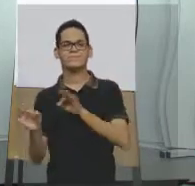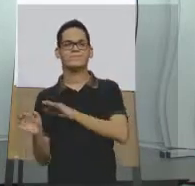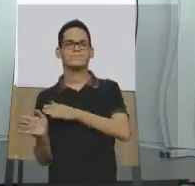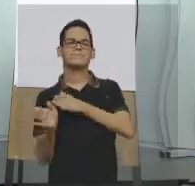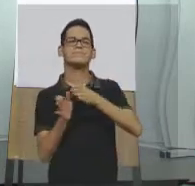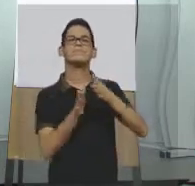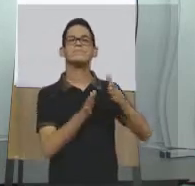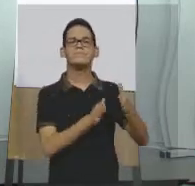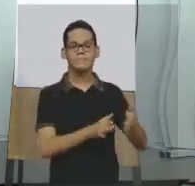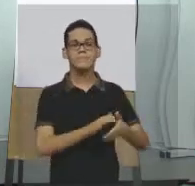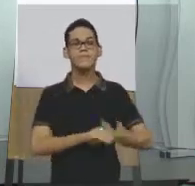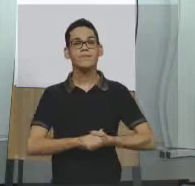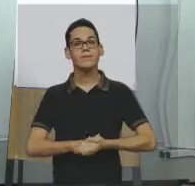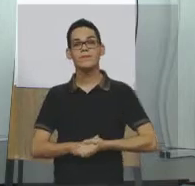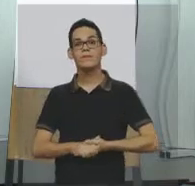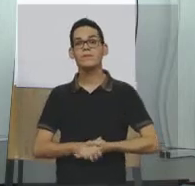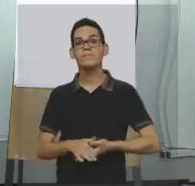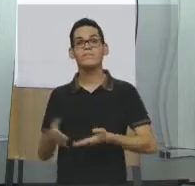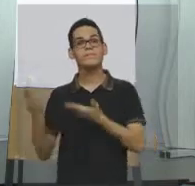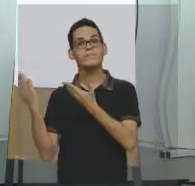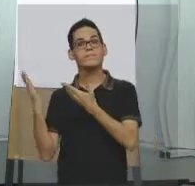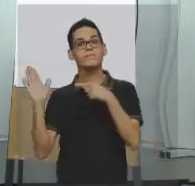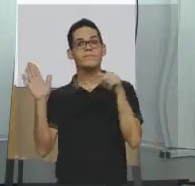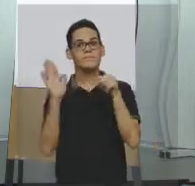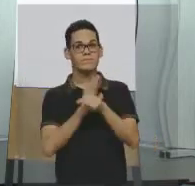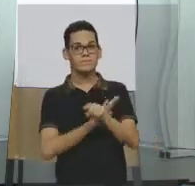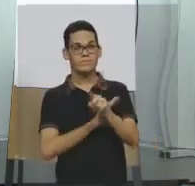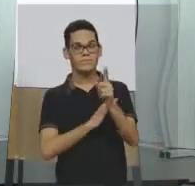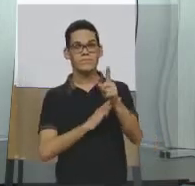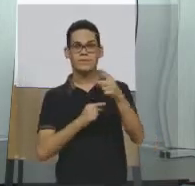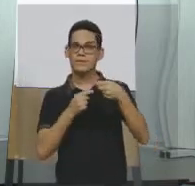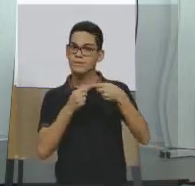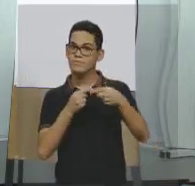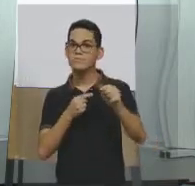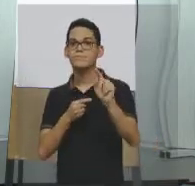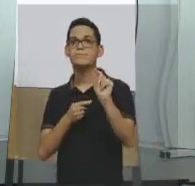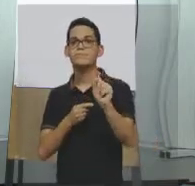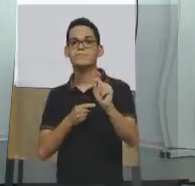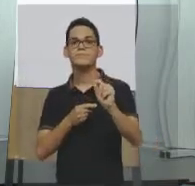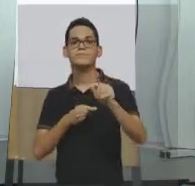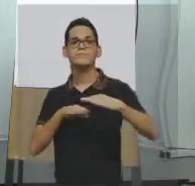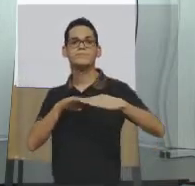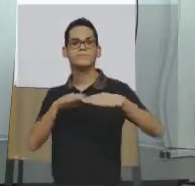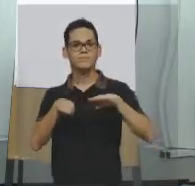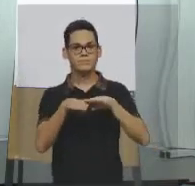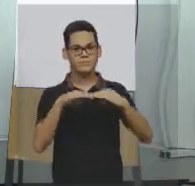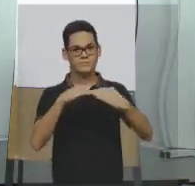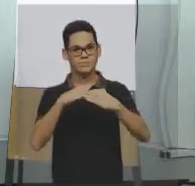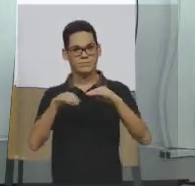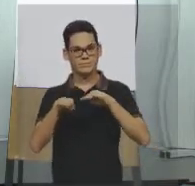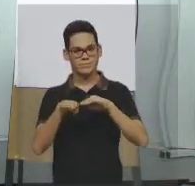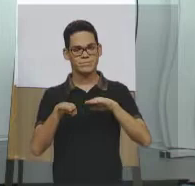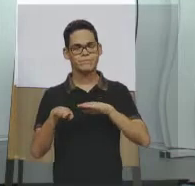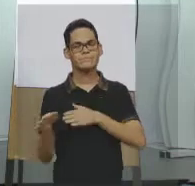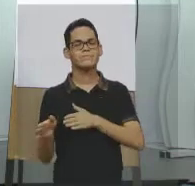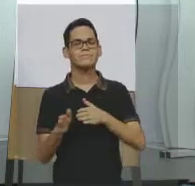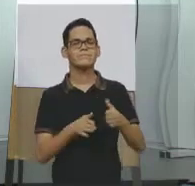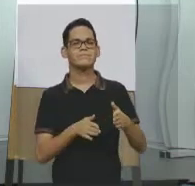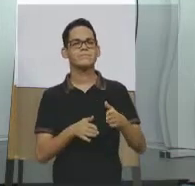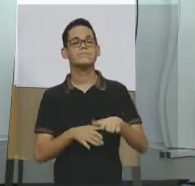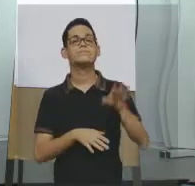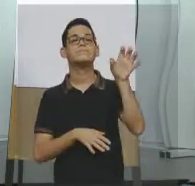Bom, essa questão aqui resume bem a primeira semana em que falamos de placas tectônicas. Consultando o